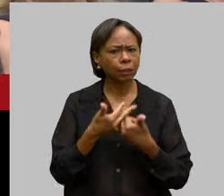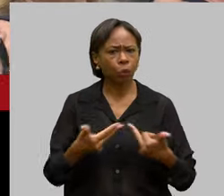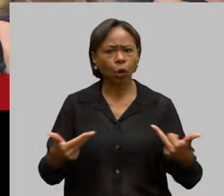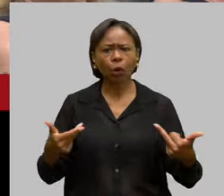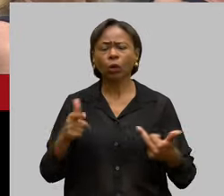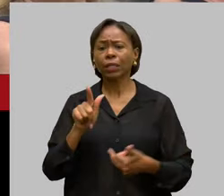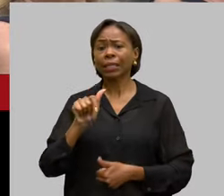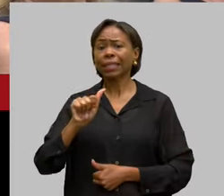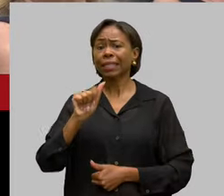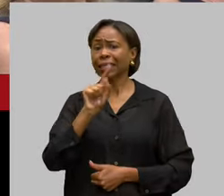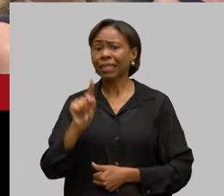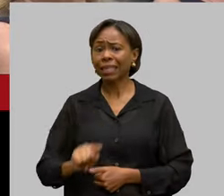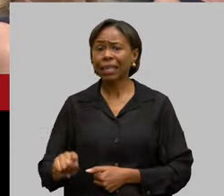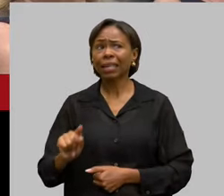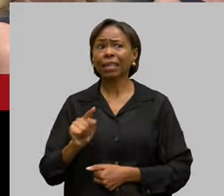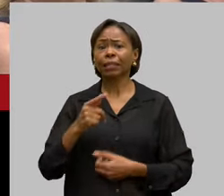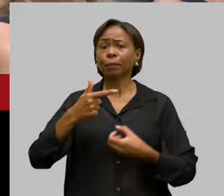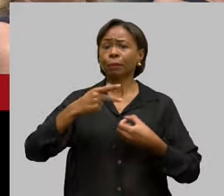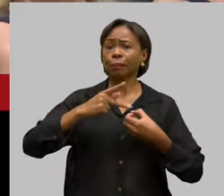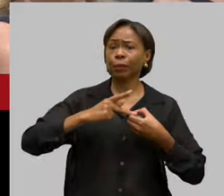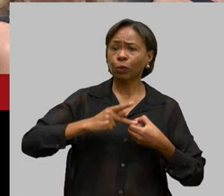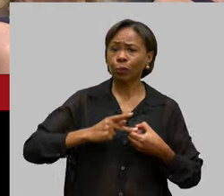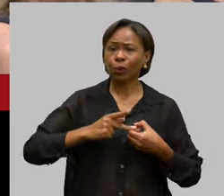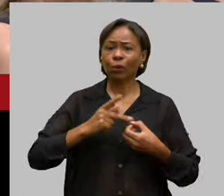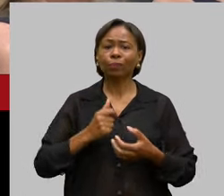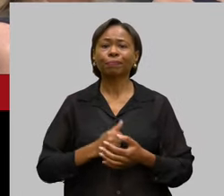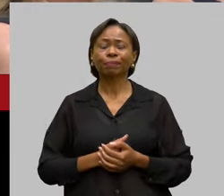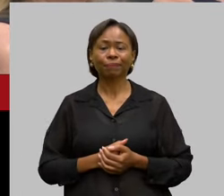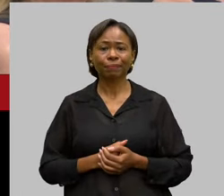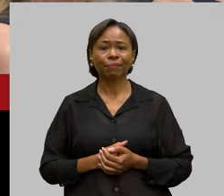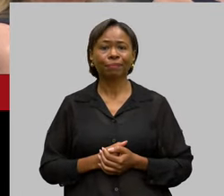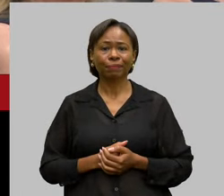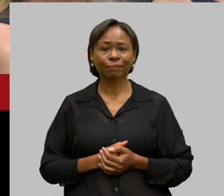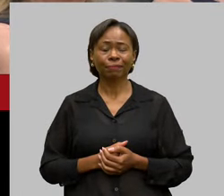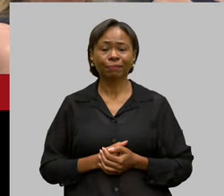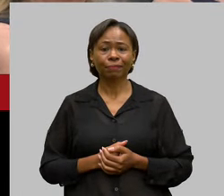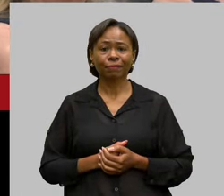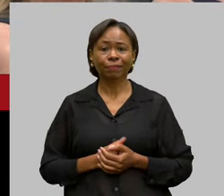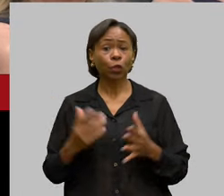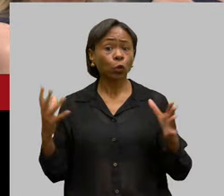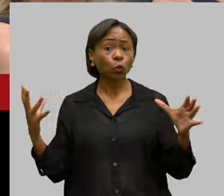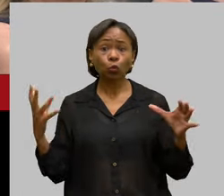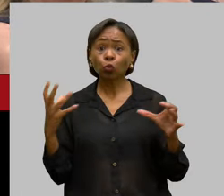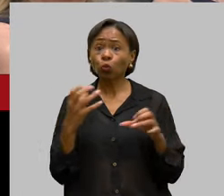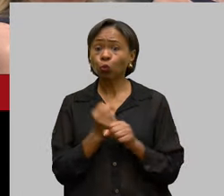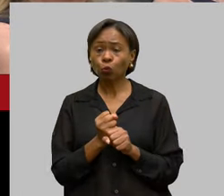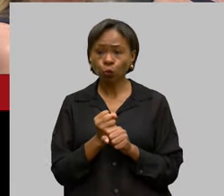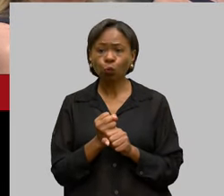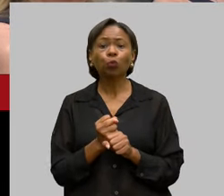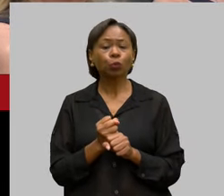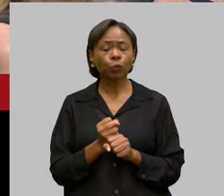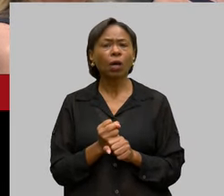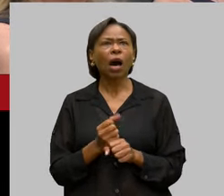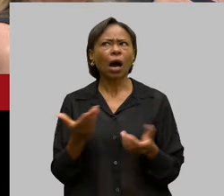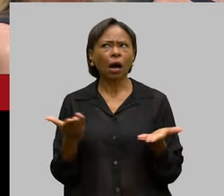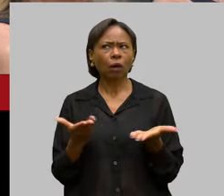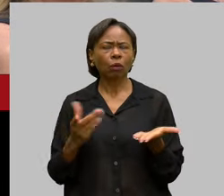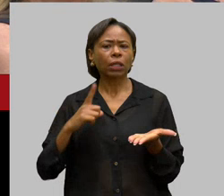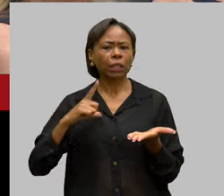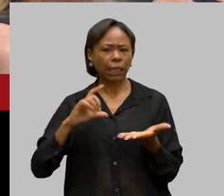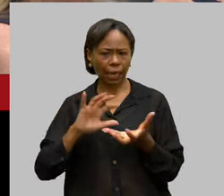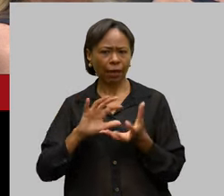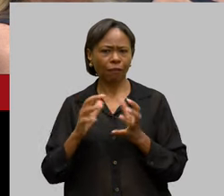e petróleo Então tudo isso e agora nós estamos com a reforma